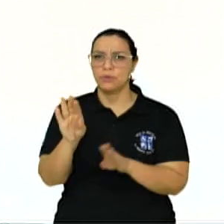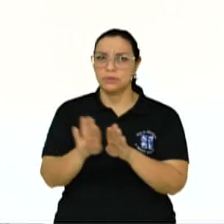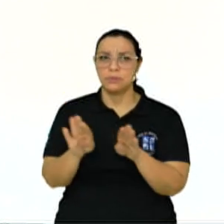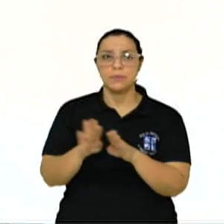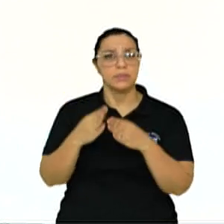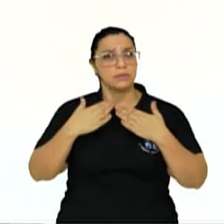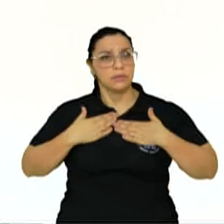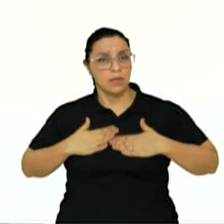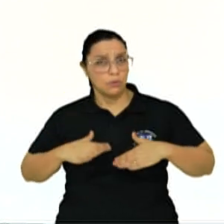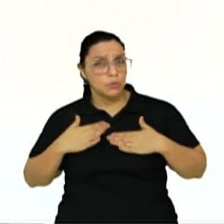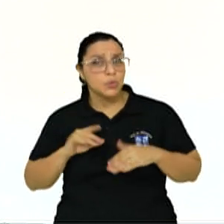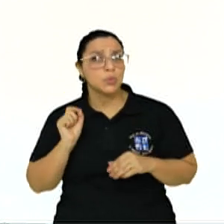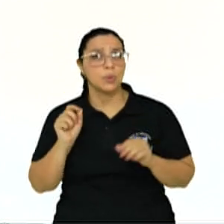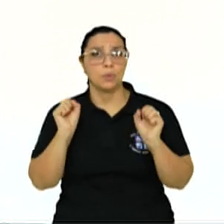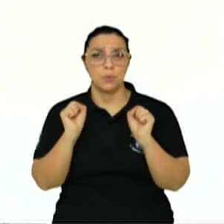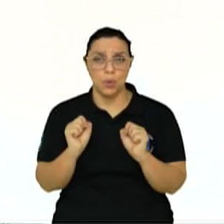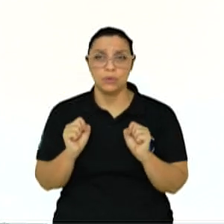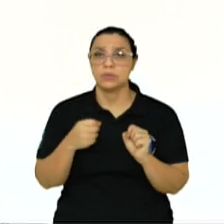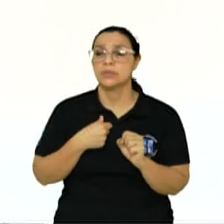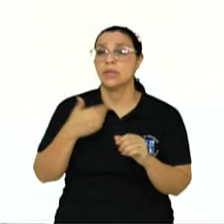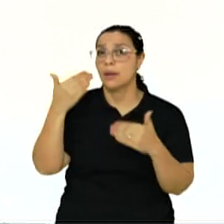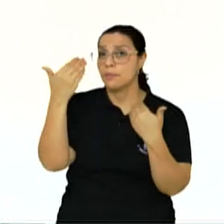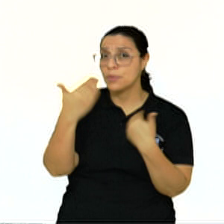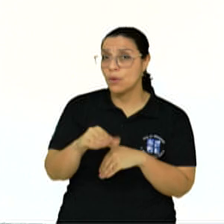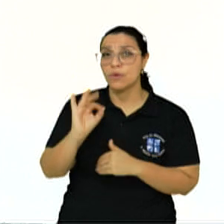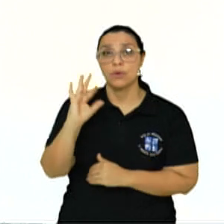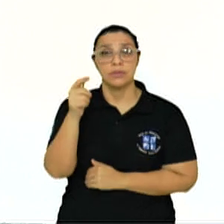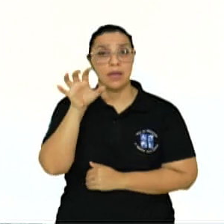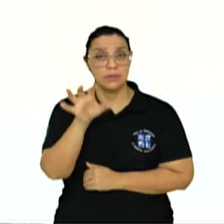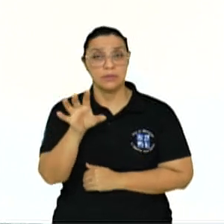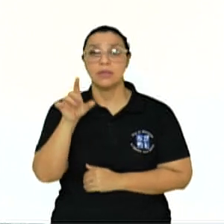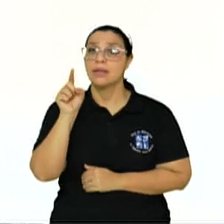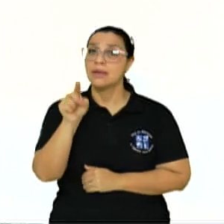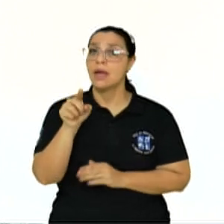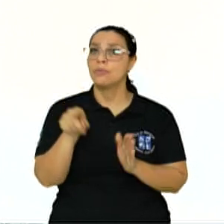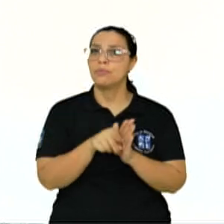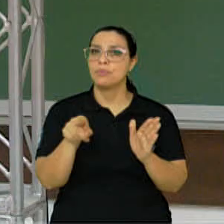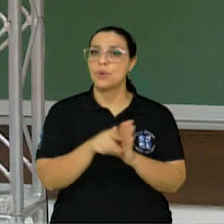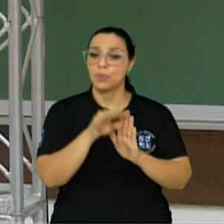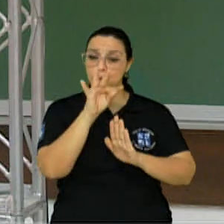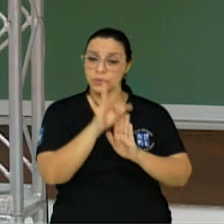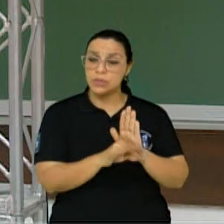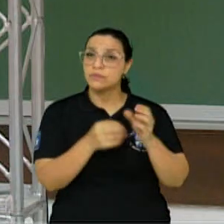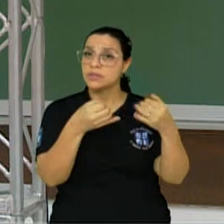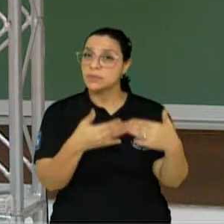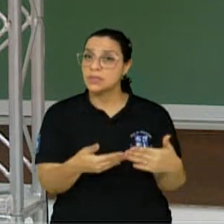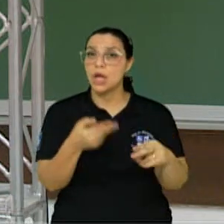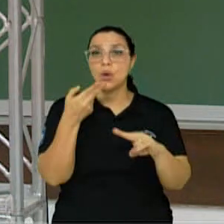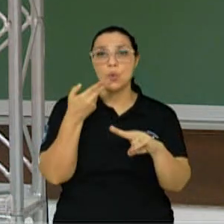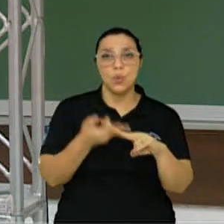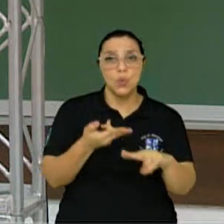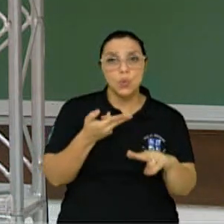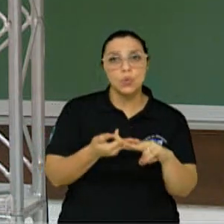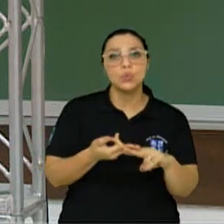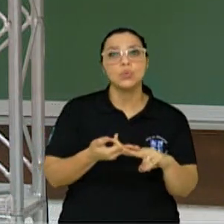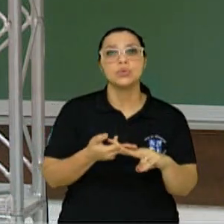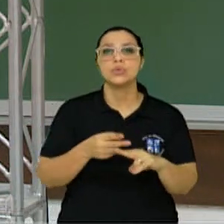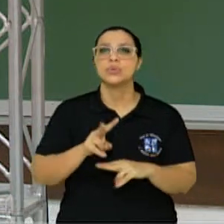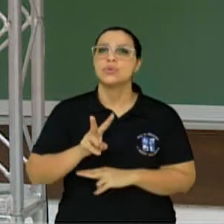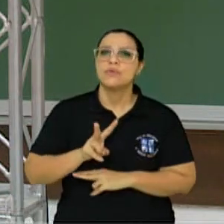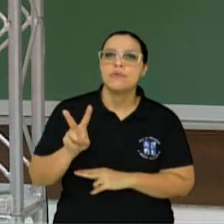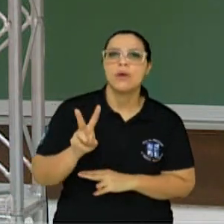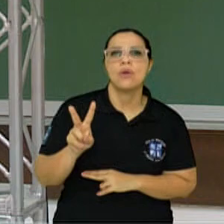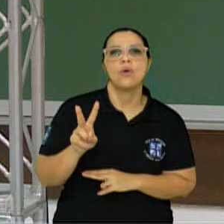fiquem tranquilos que, se numa prova isso acontecer, lá no enunciado estará, use o